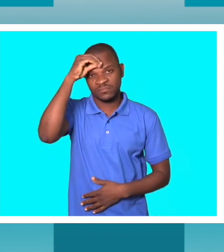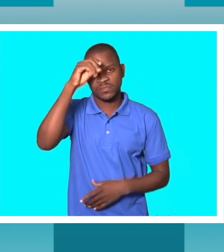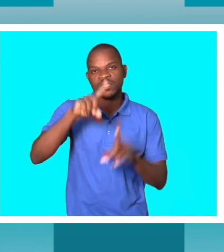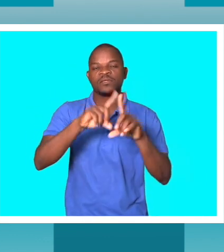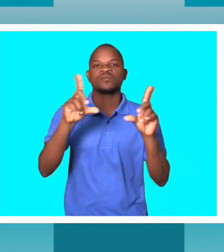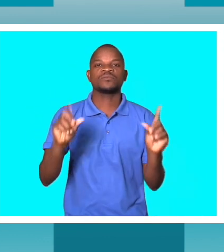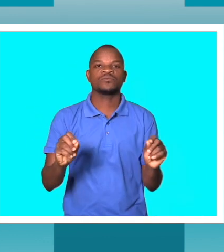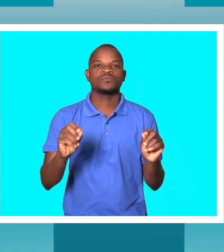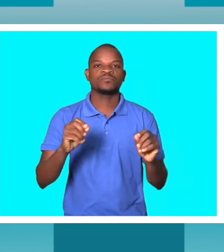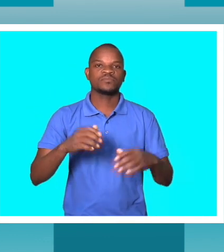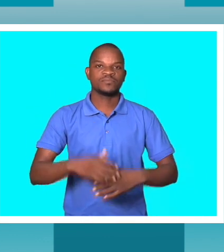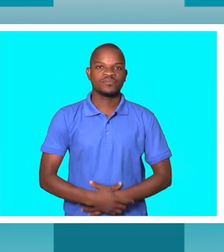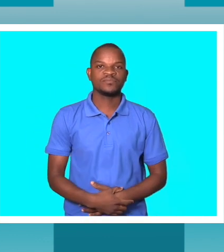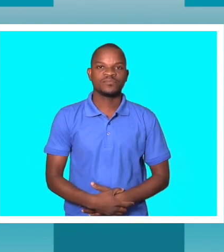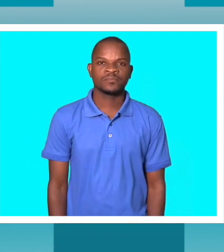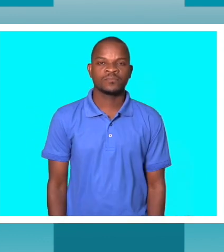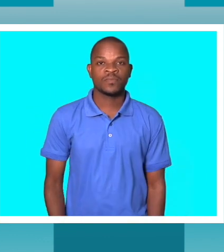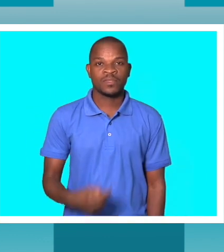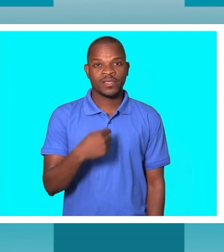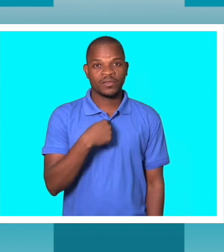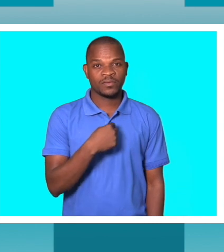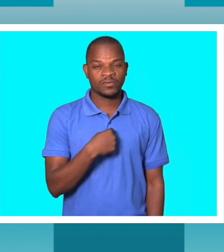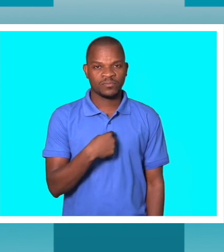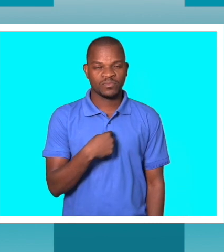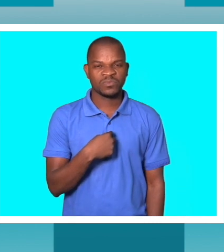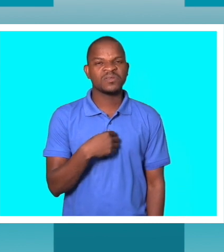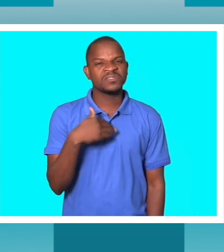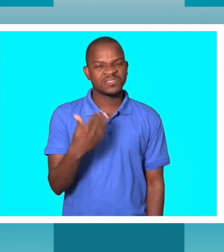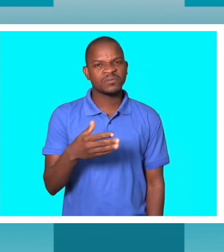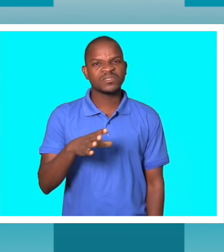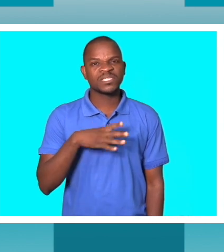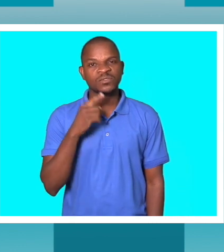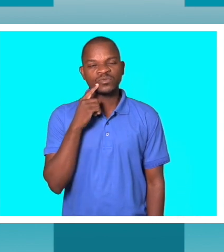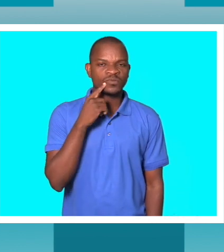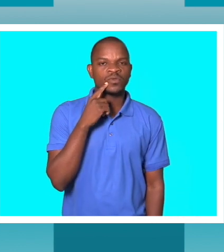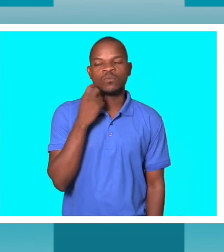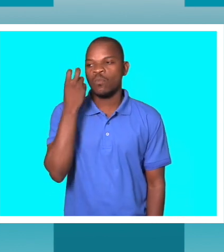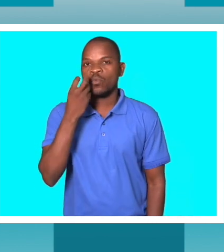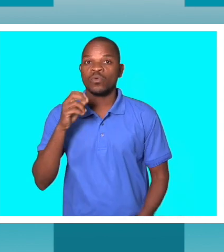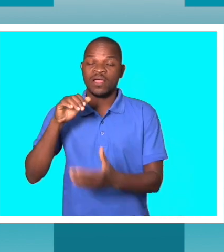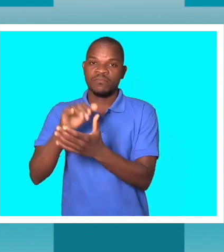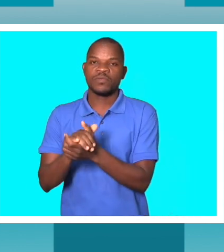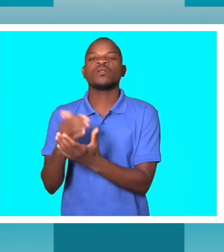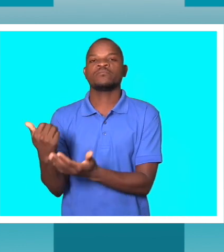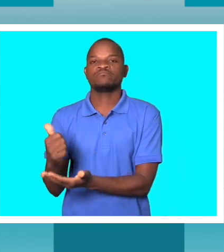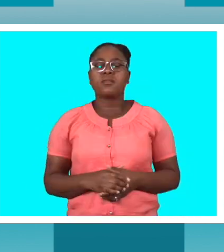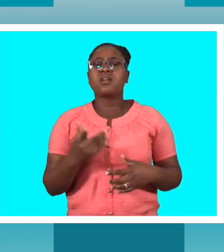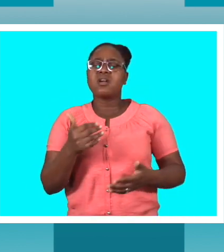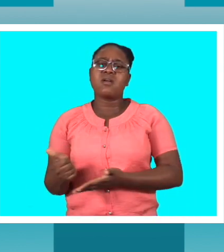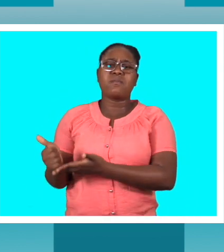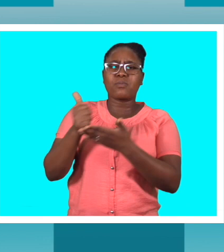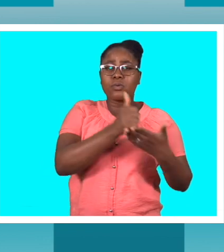ajudar a perceber mais do assunto. Eu, quando tenho uma dúvida, vou ter como amigo para ele me esclarecer a dúvida.